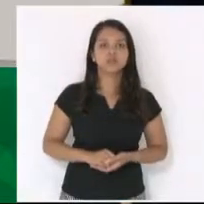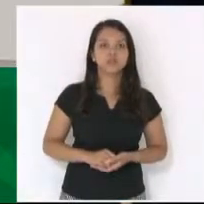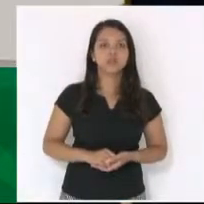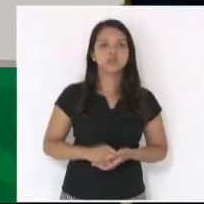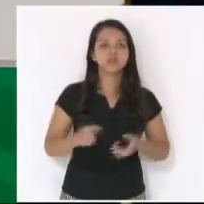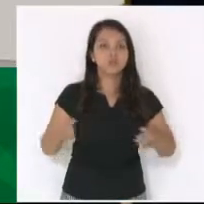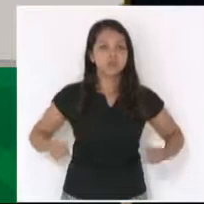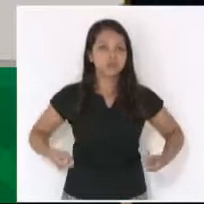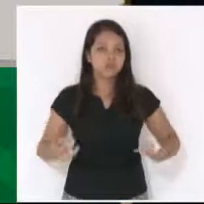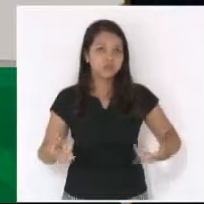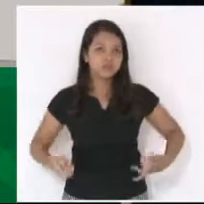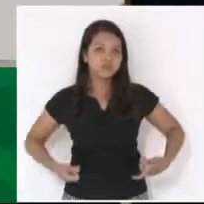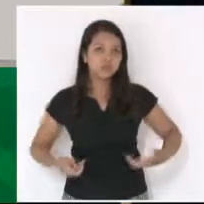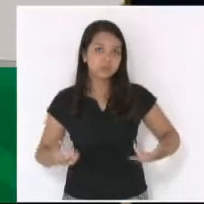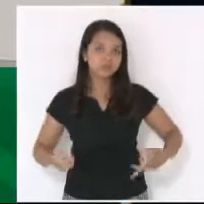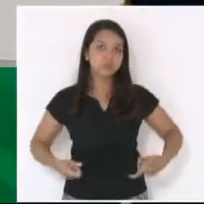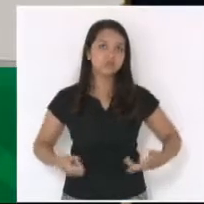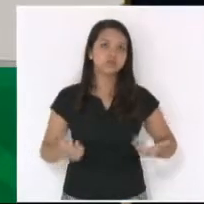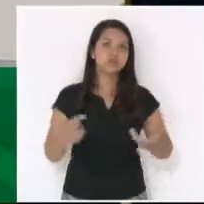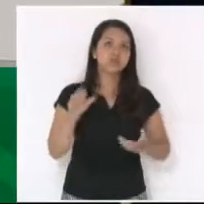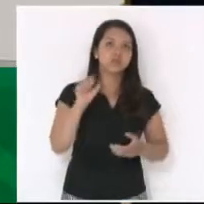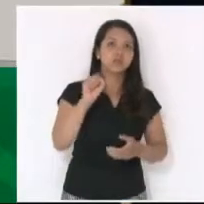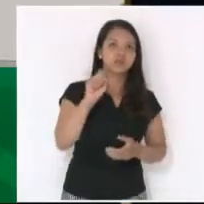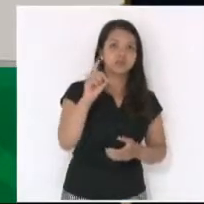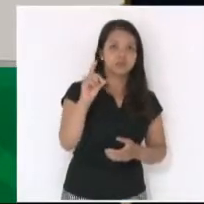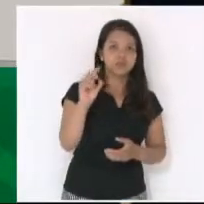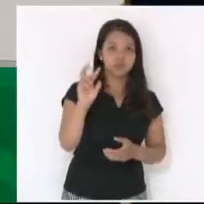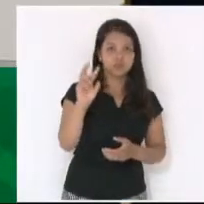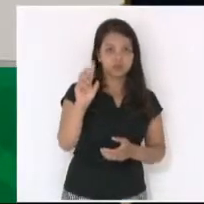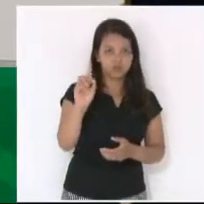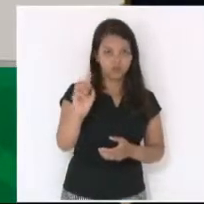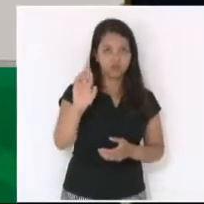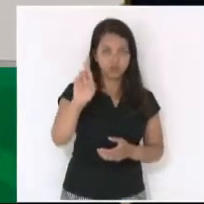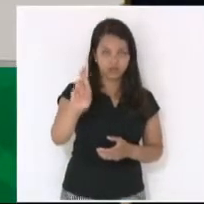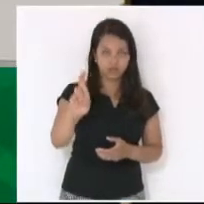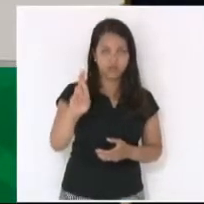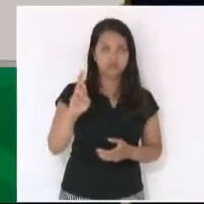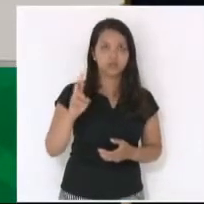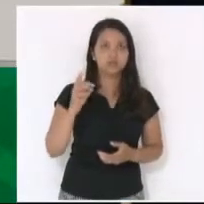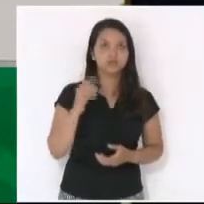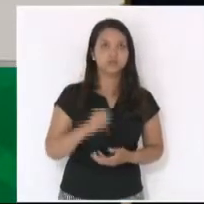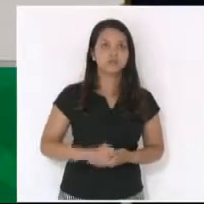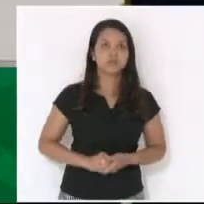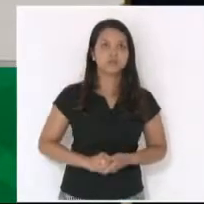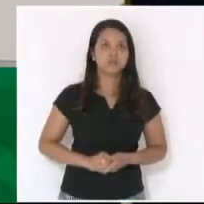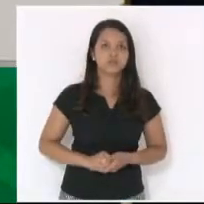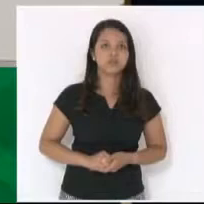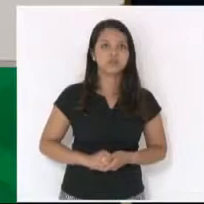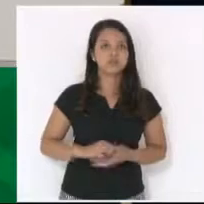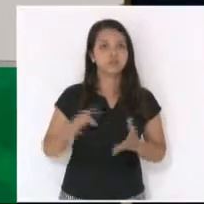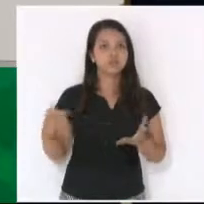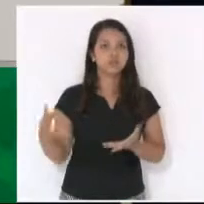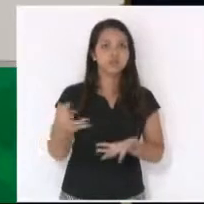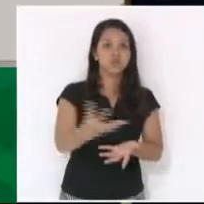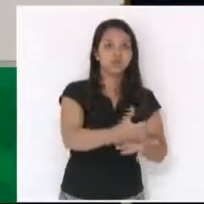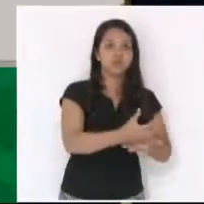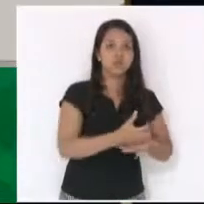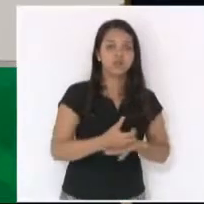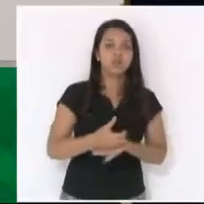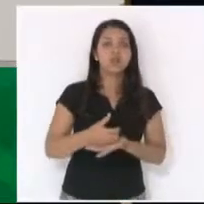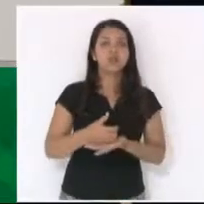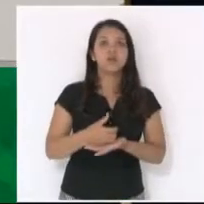defesas o co seios das SDR Deputado moto e com o total que